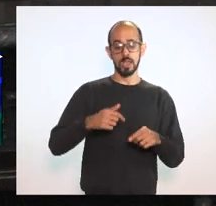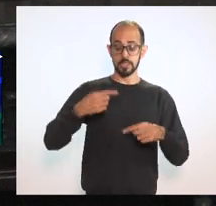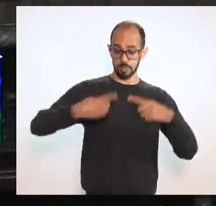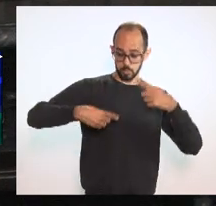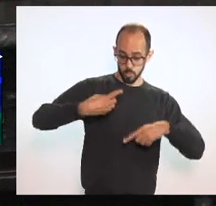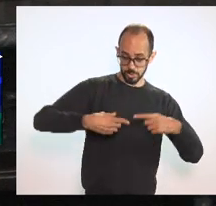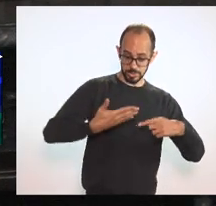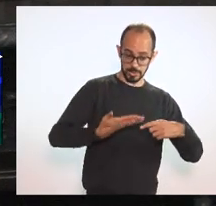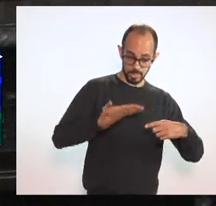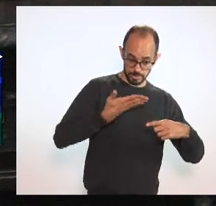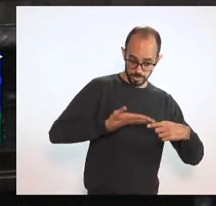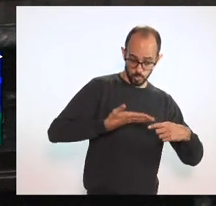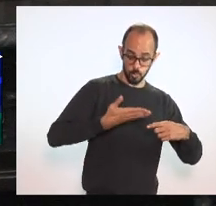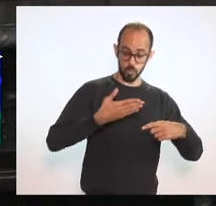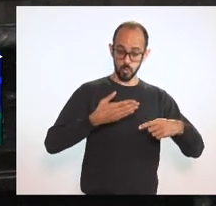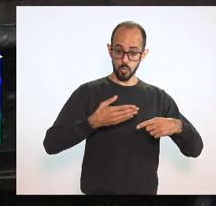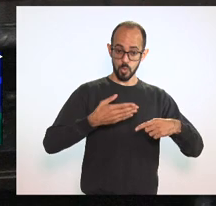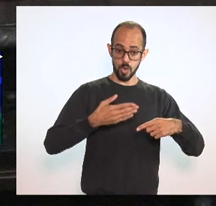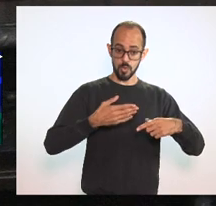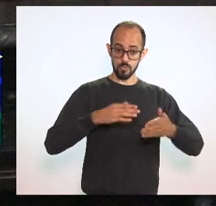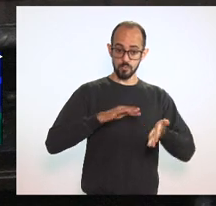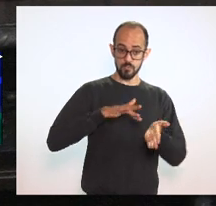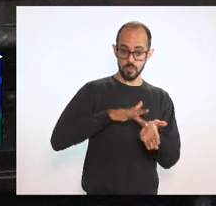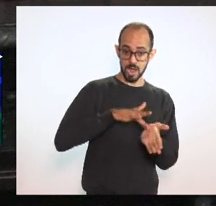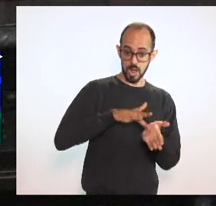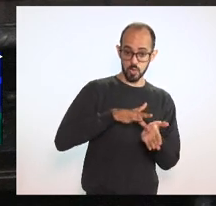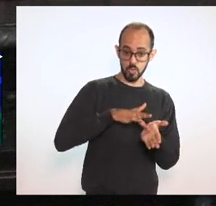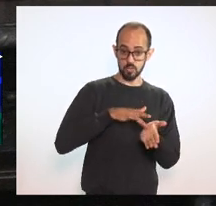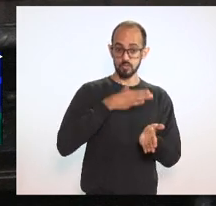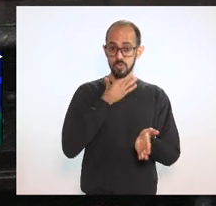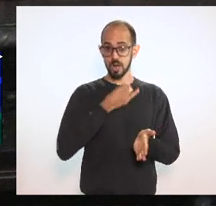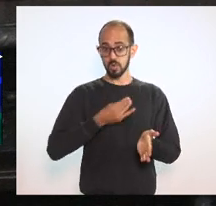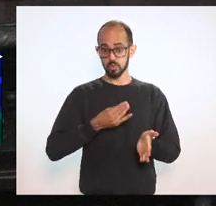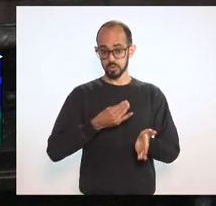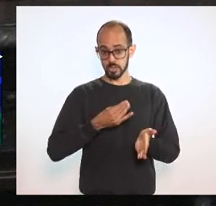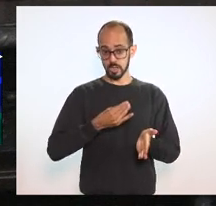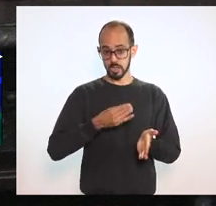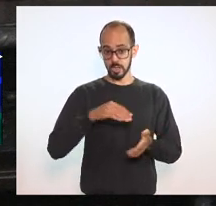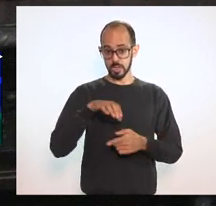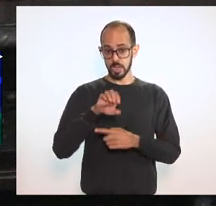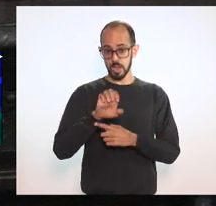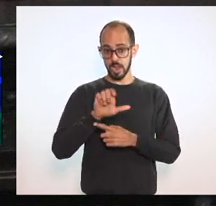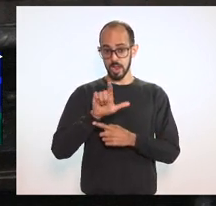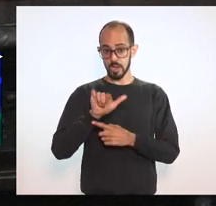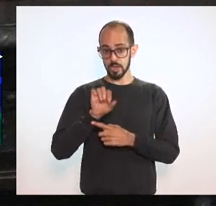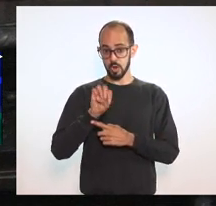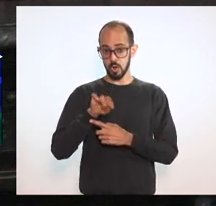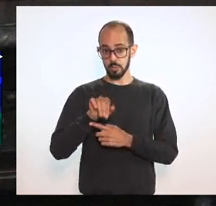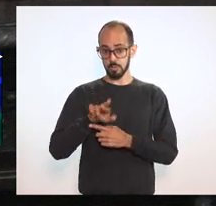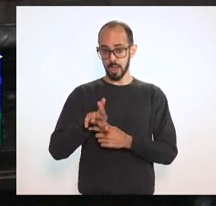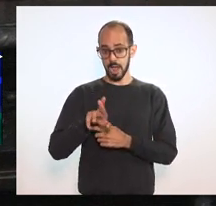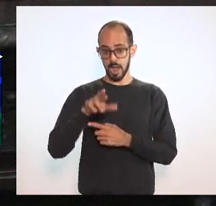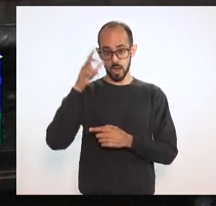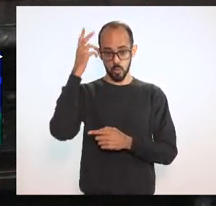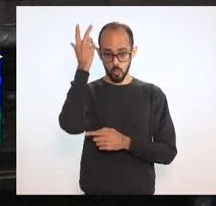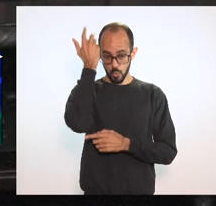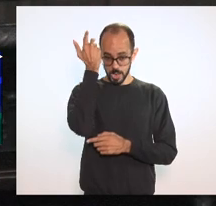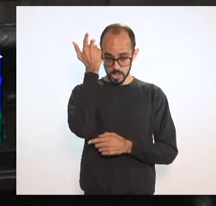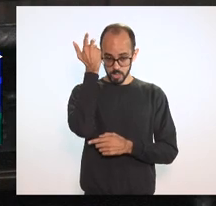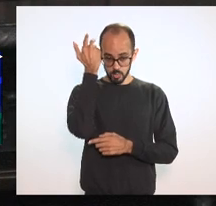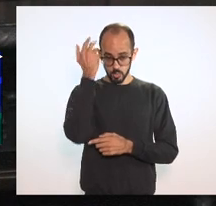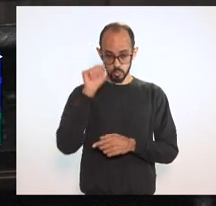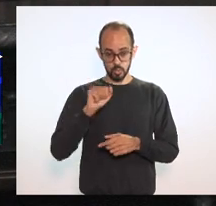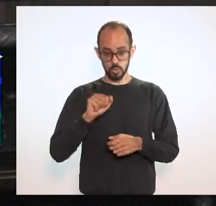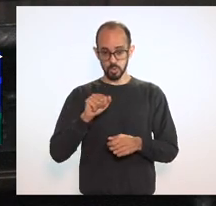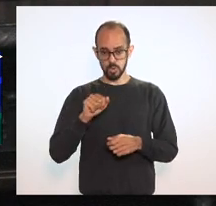tratada de maneira Federativa Deputado Eliomar Coelho como se a política fosse só fosse fosse